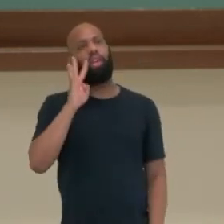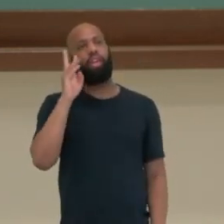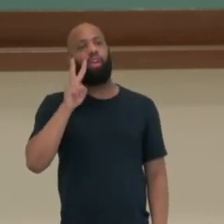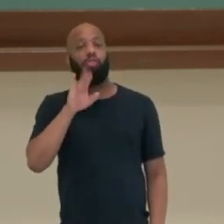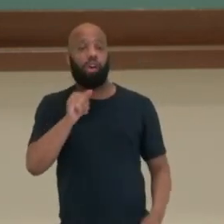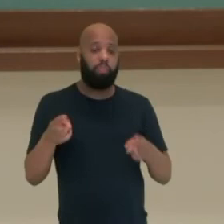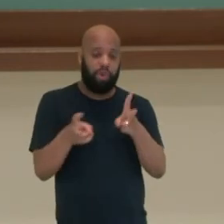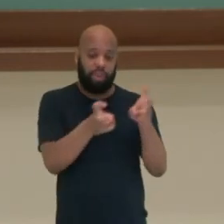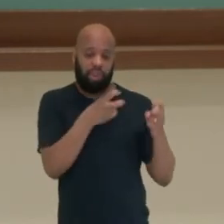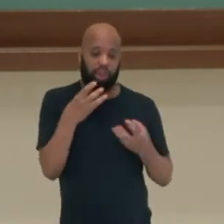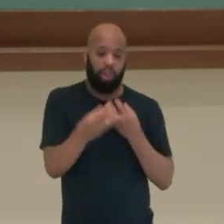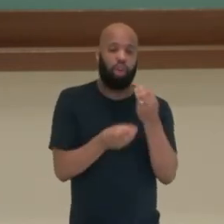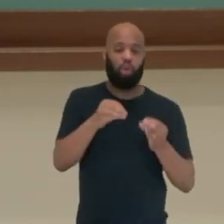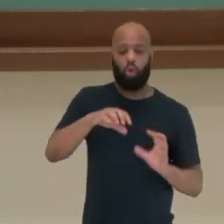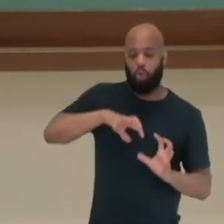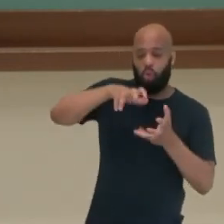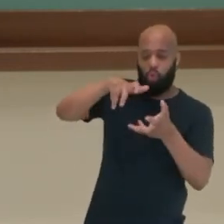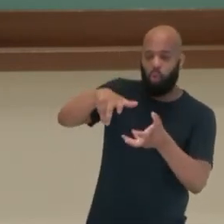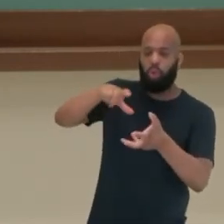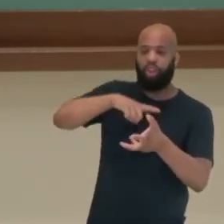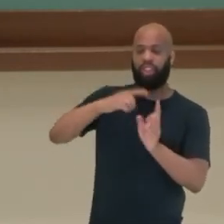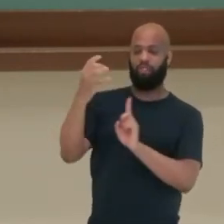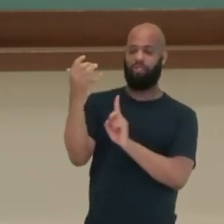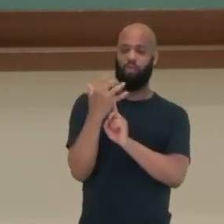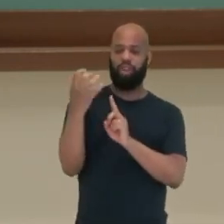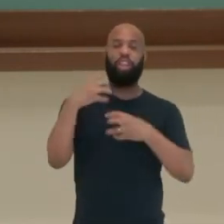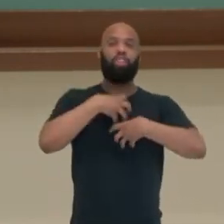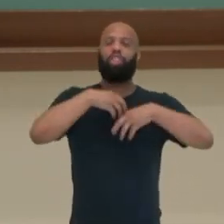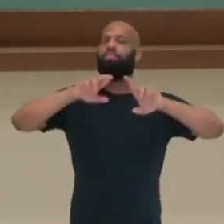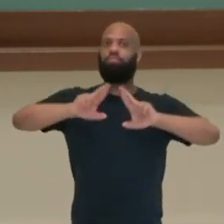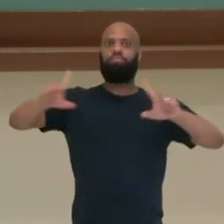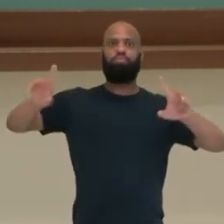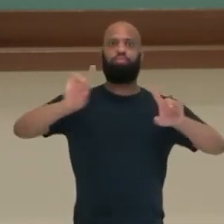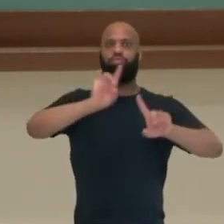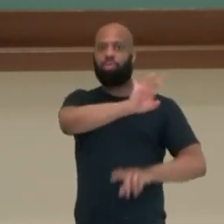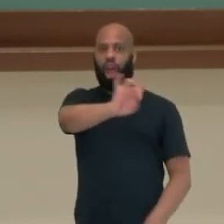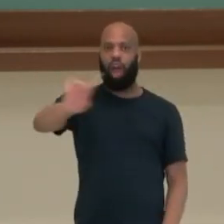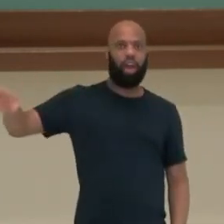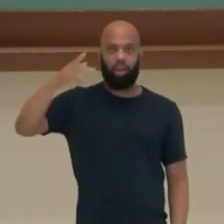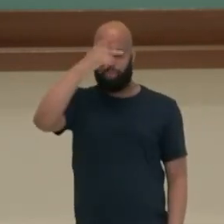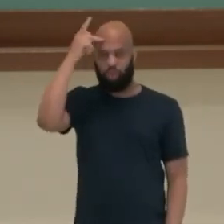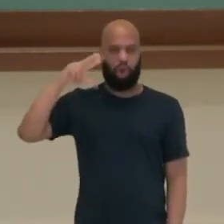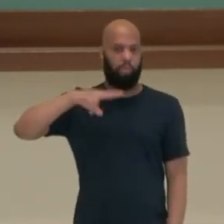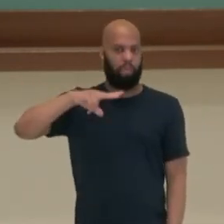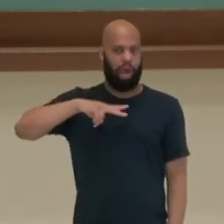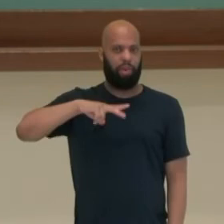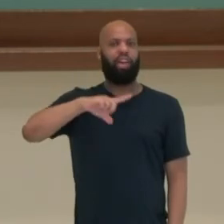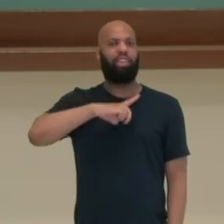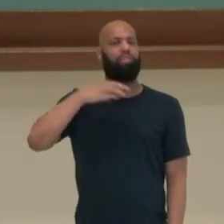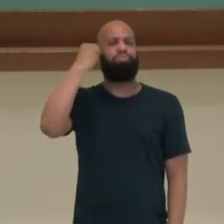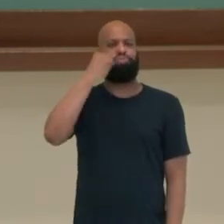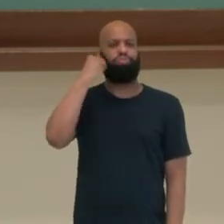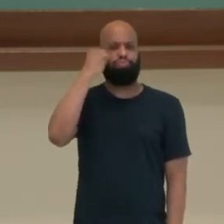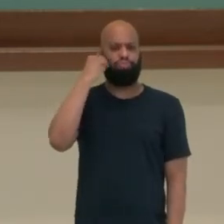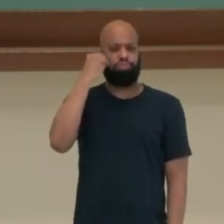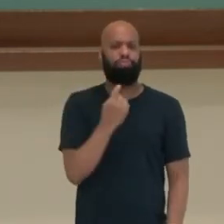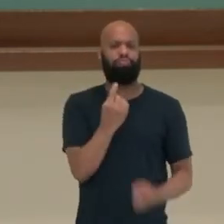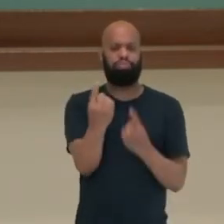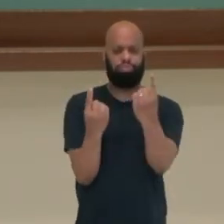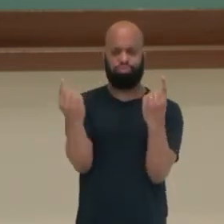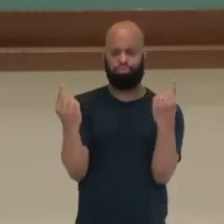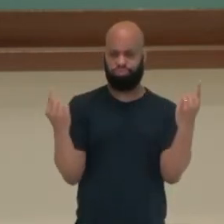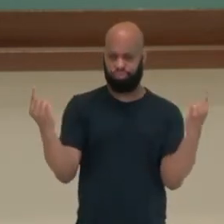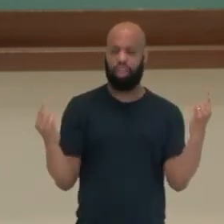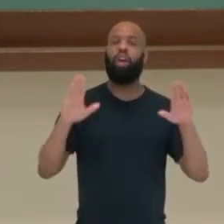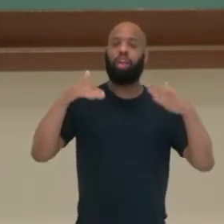o mundo nos afeta de uma forma muito diferente, muito particular, muito subjetiva. Isso